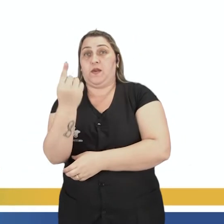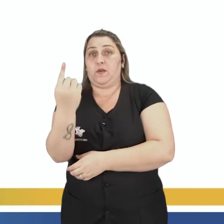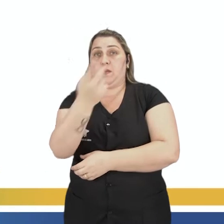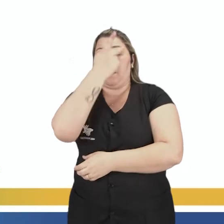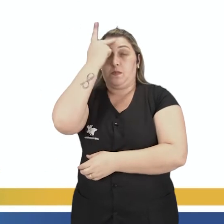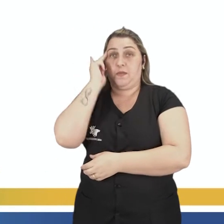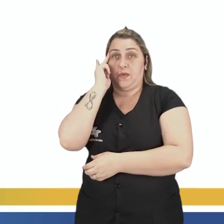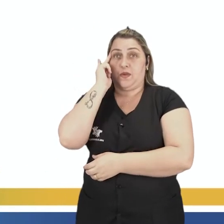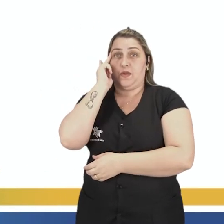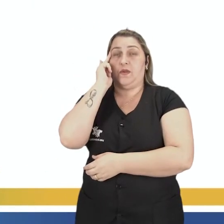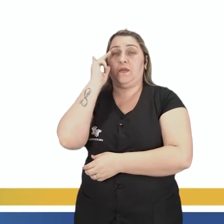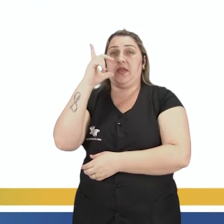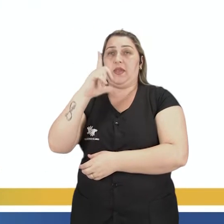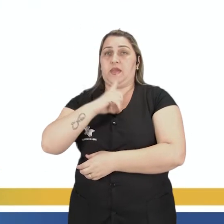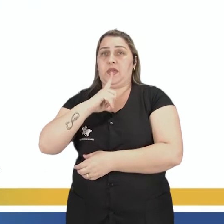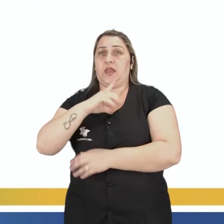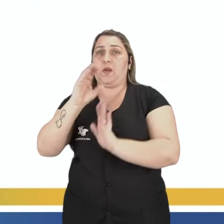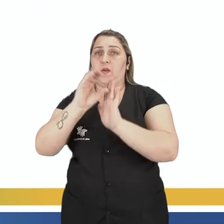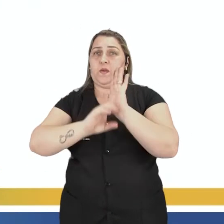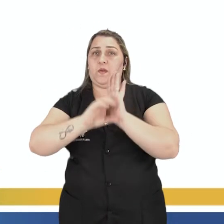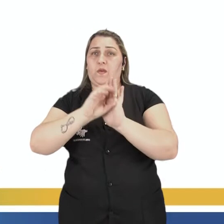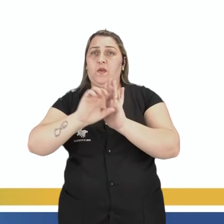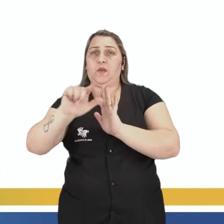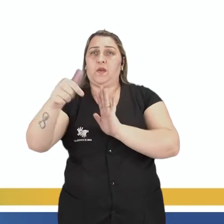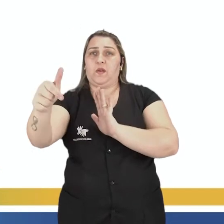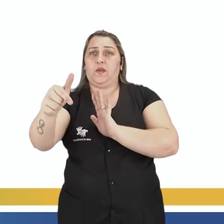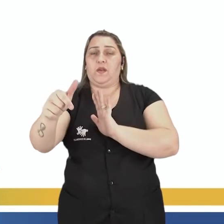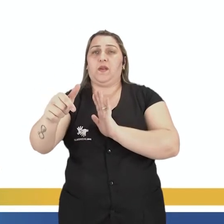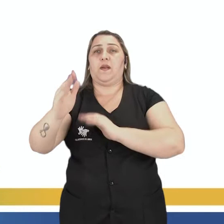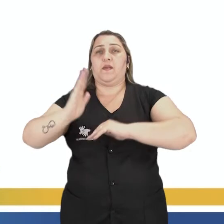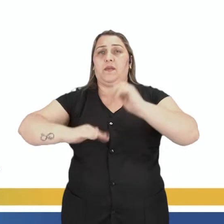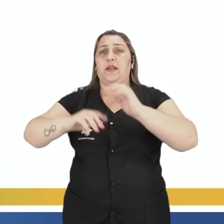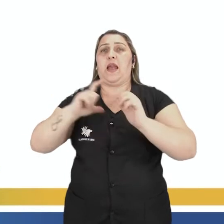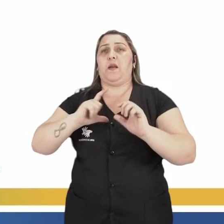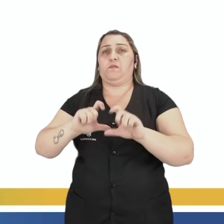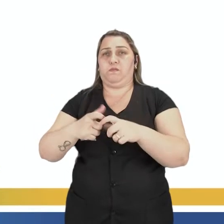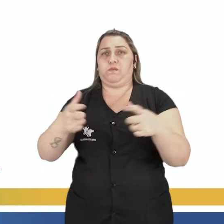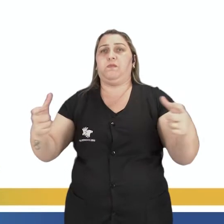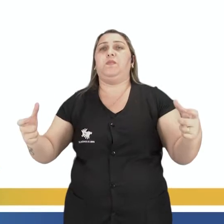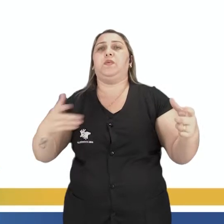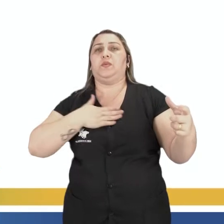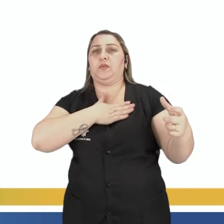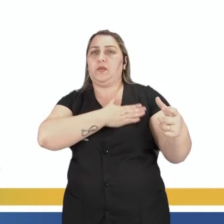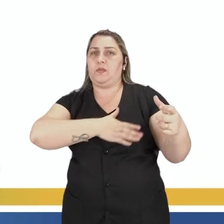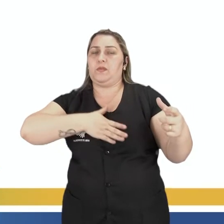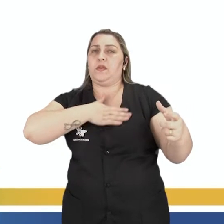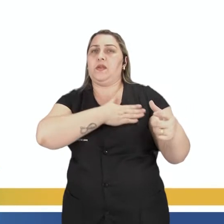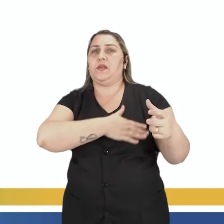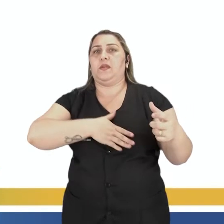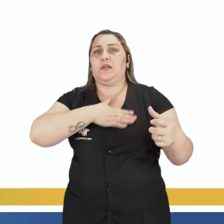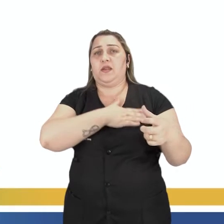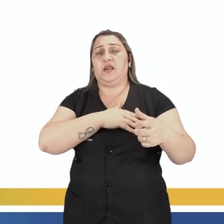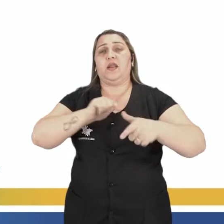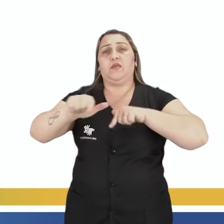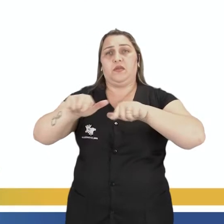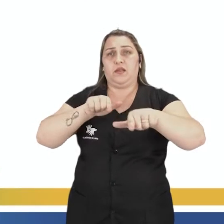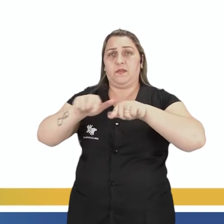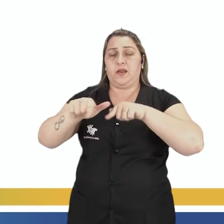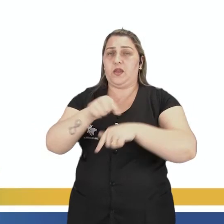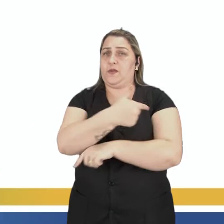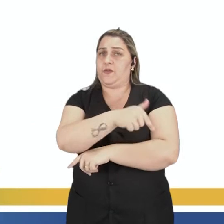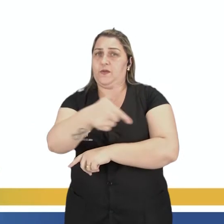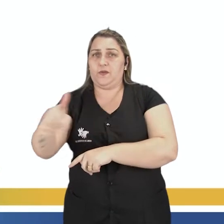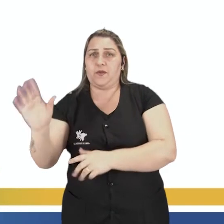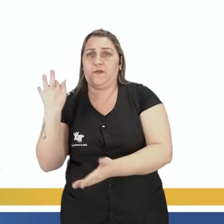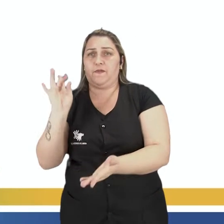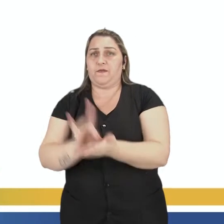pessoa domina, os outros membros têm pouco crescimento ou prazer na atividade. Não existe